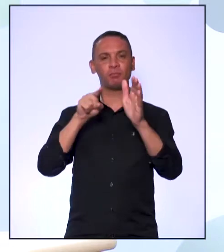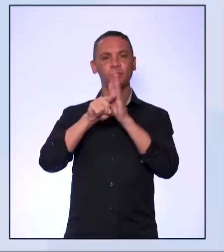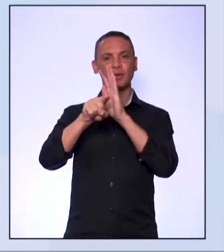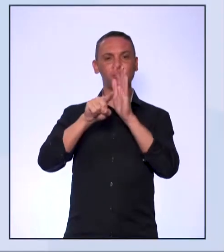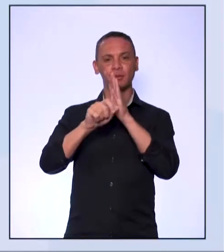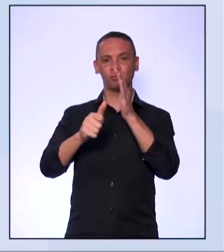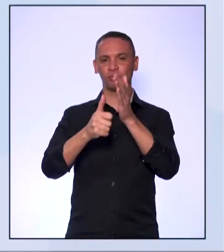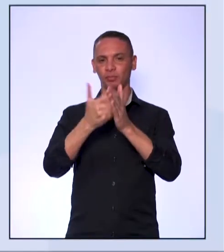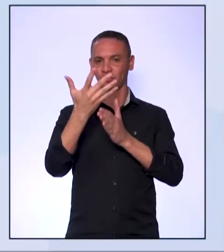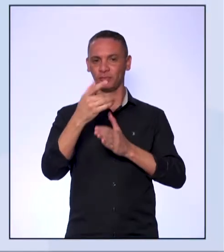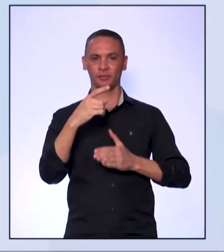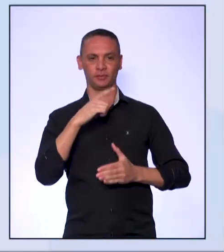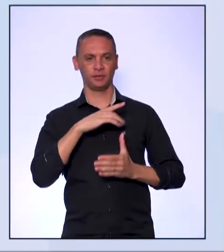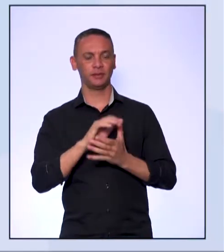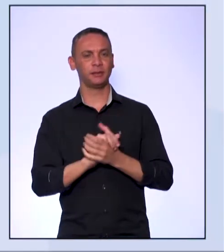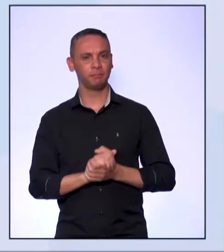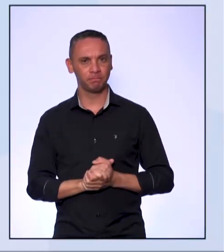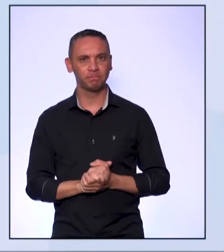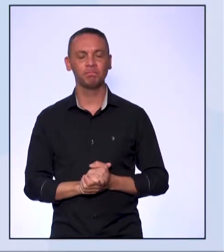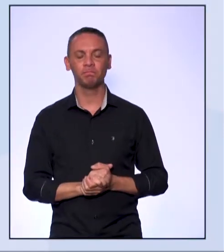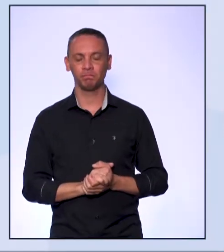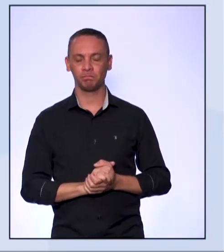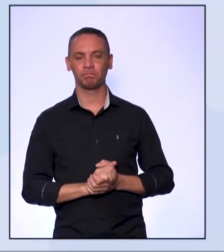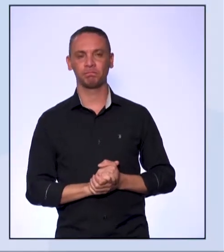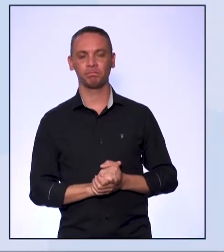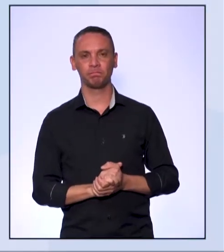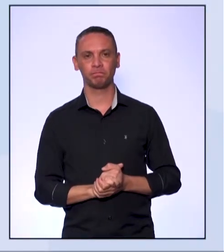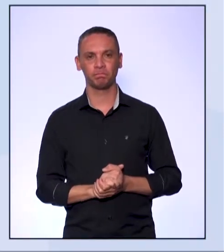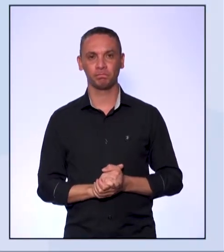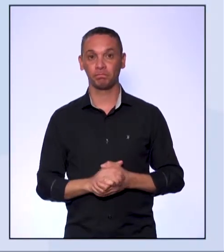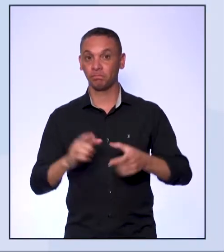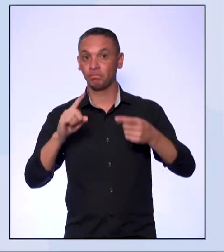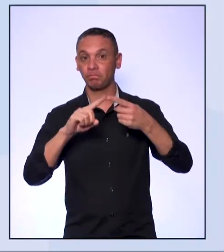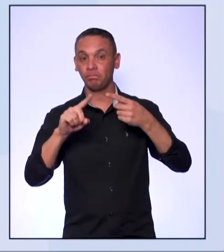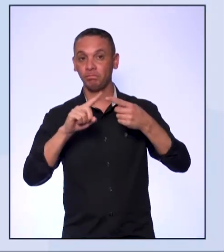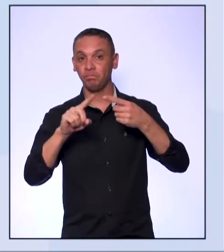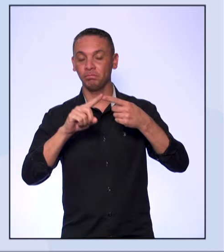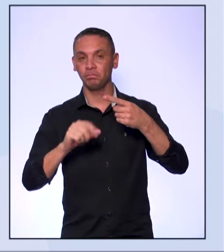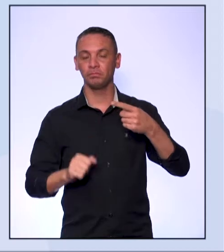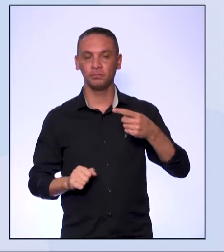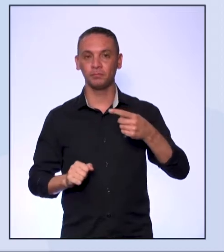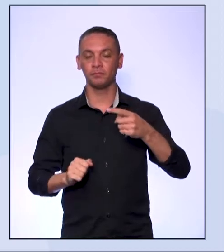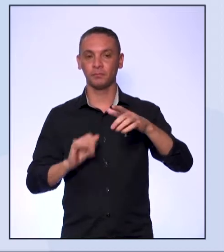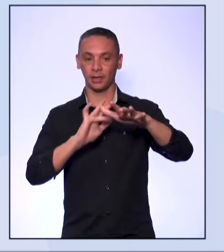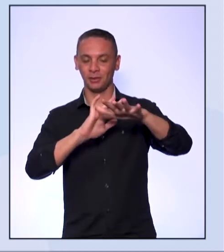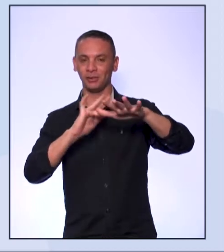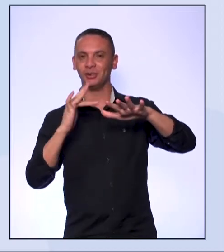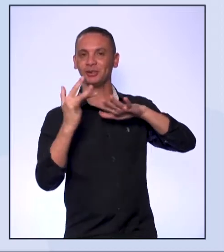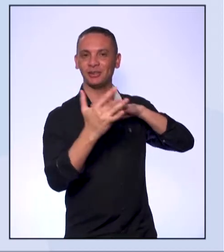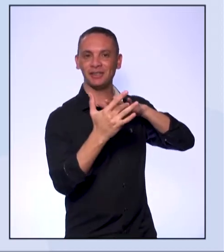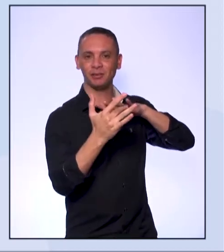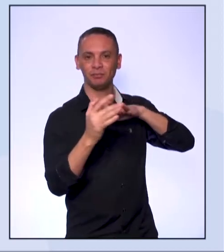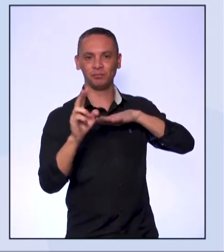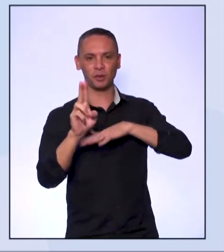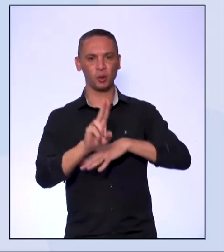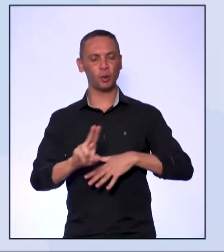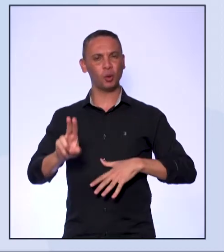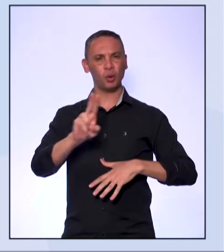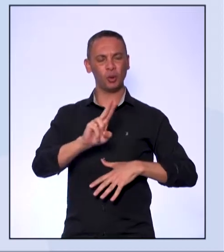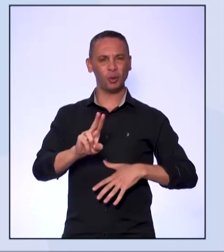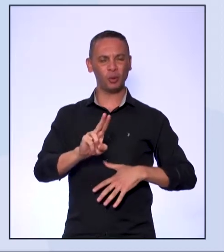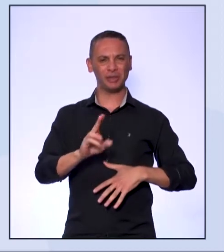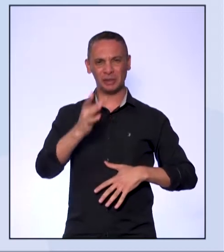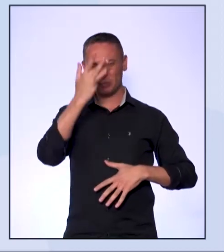são polêmicas já por natureza, a gente vai entender um pouquinho sobre isso. Primeira questão polêmica, o uso das redes sociais tem um impacto negativo